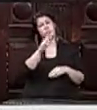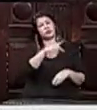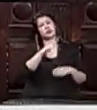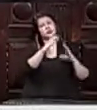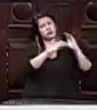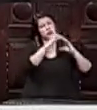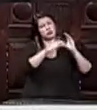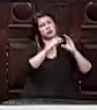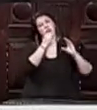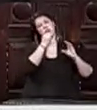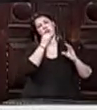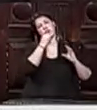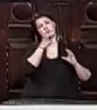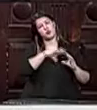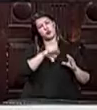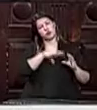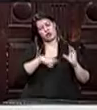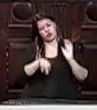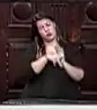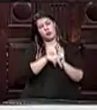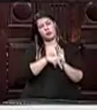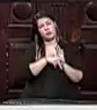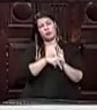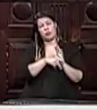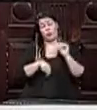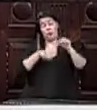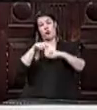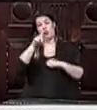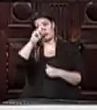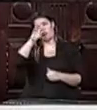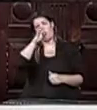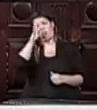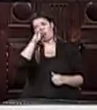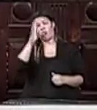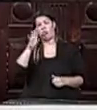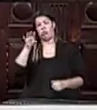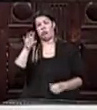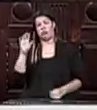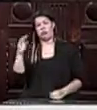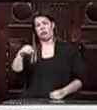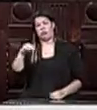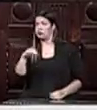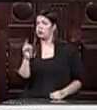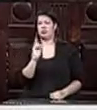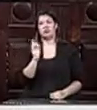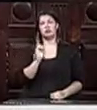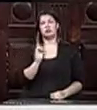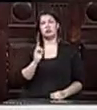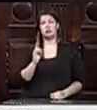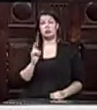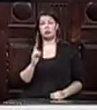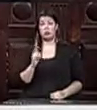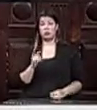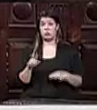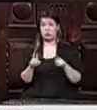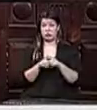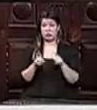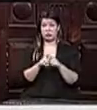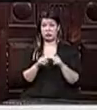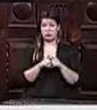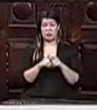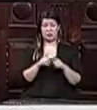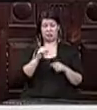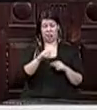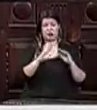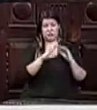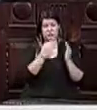uma determinada disciplina da sua especialidade, para a qual ele tem a licenciatura correspondente, para uma determinada